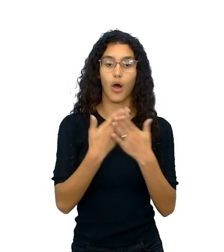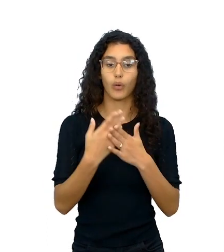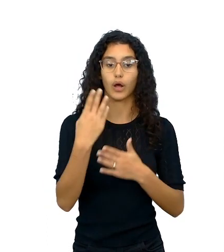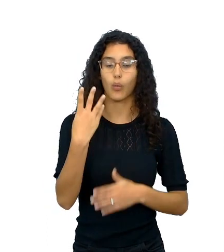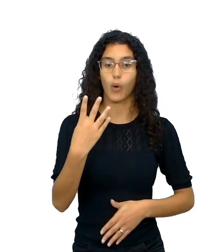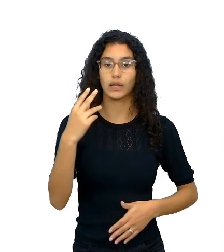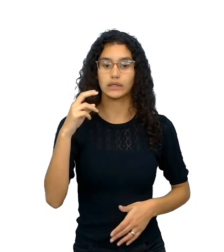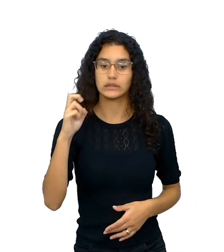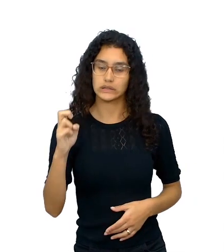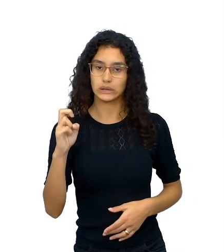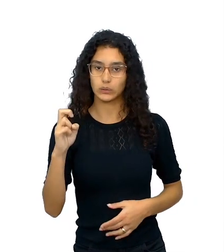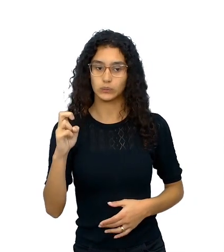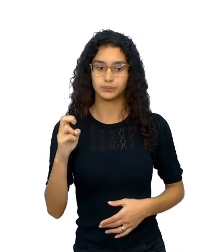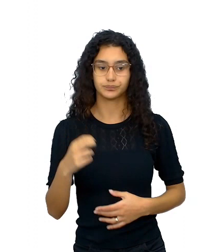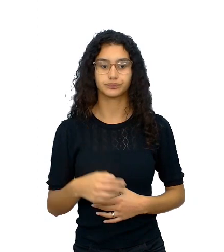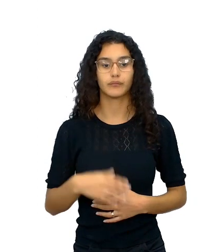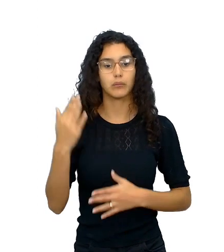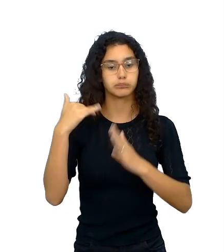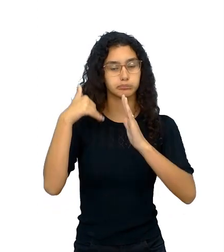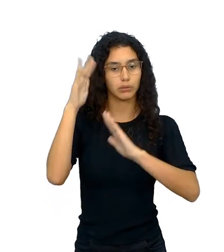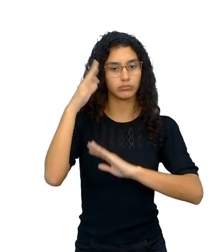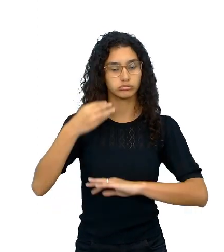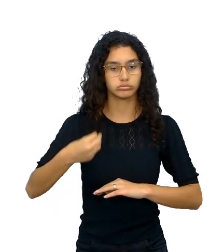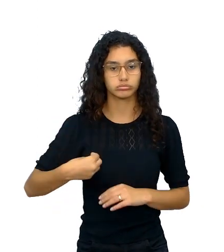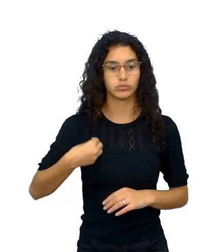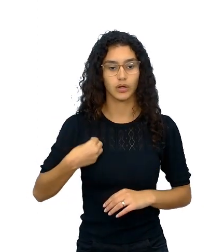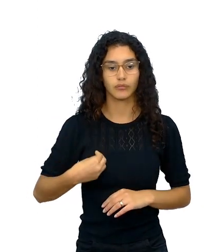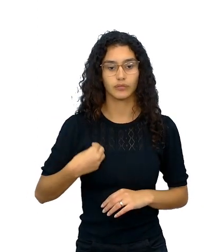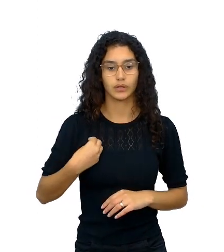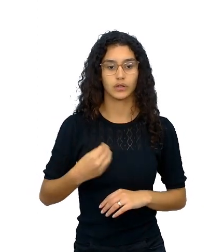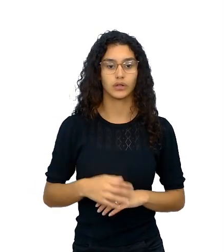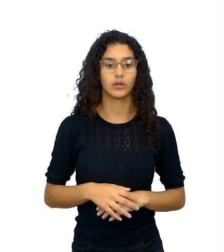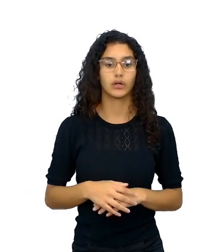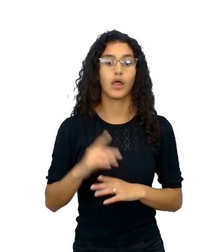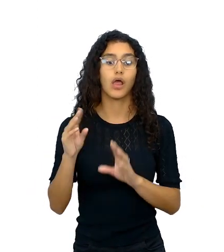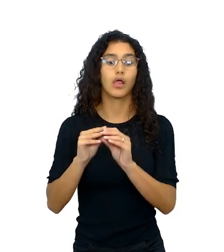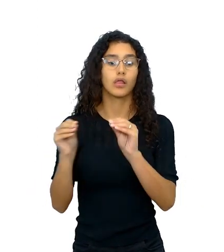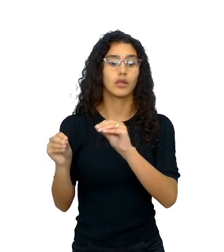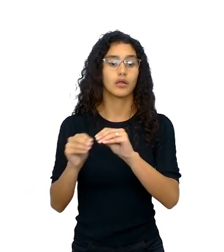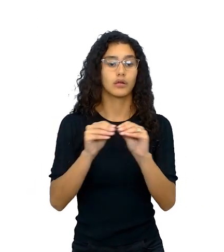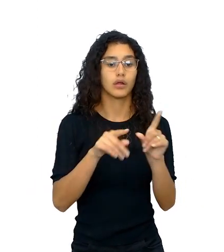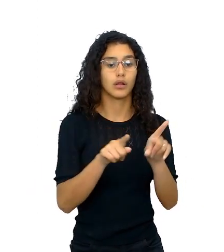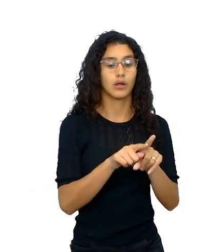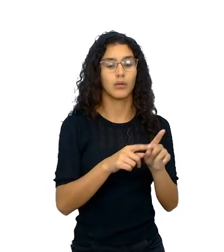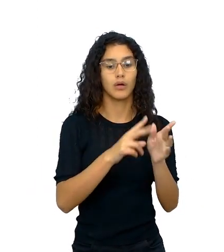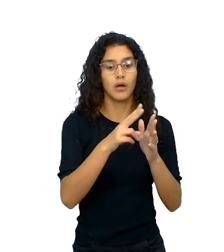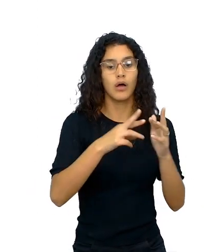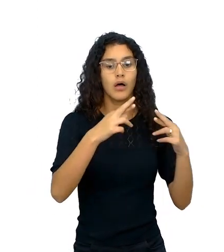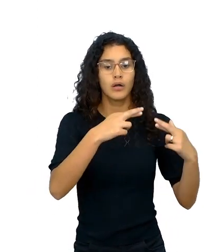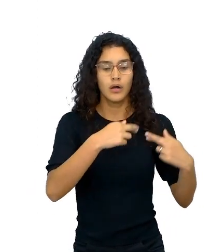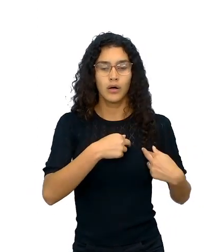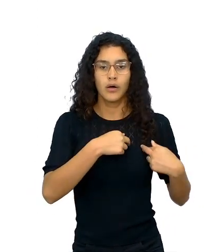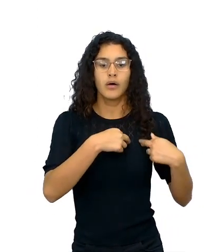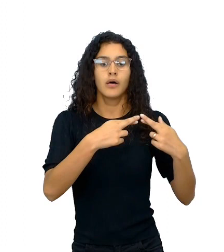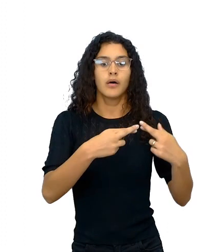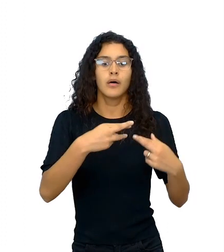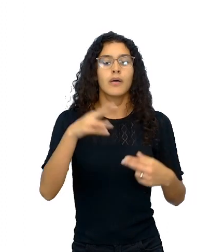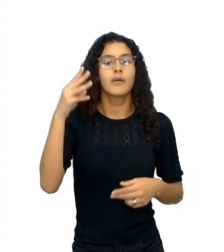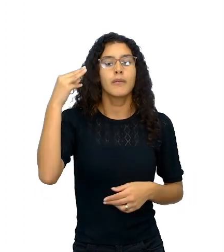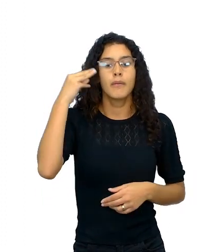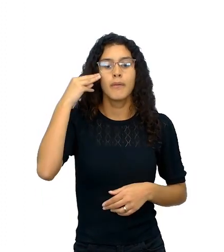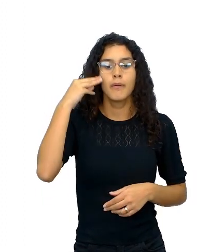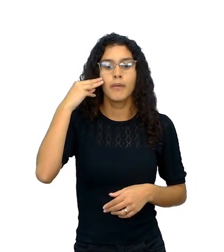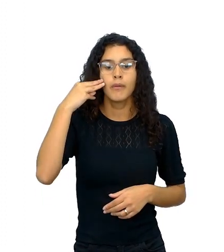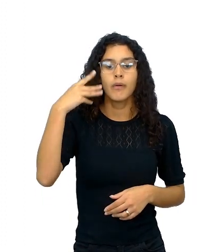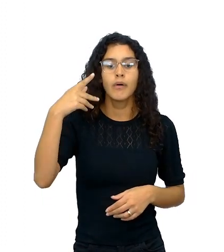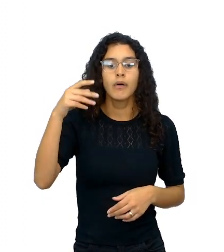aulas 4 e 5, né, Para Além da Vida, vai trazer um excerto do romance Memórias Próximas